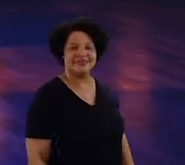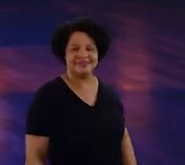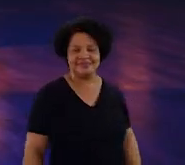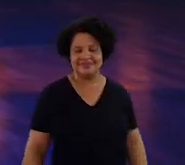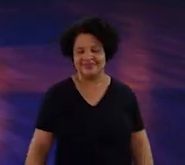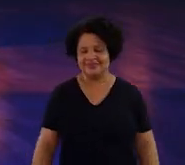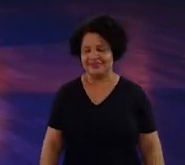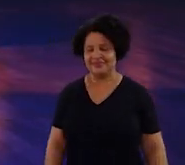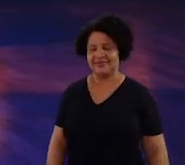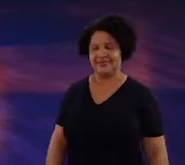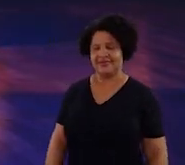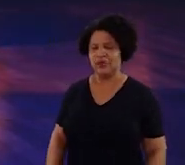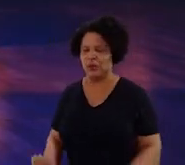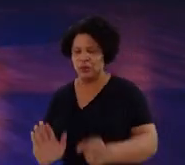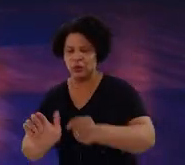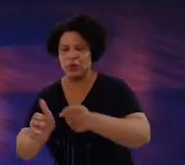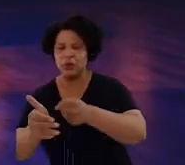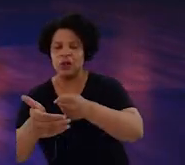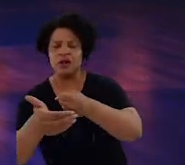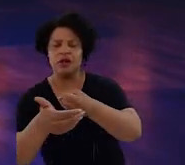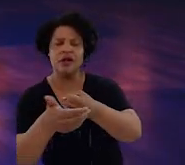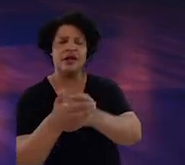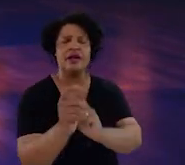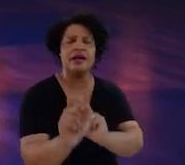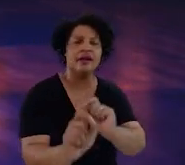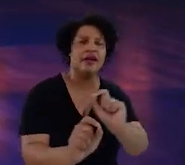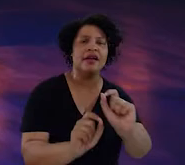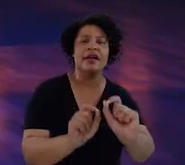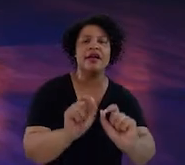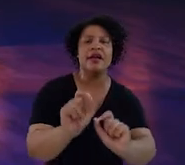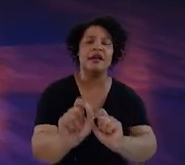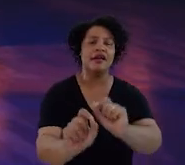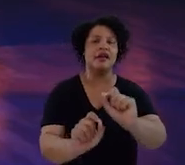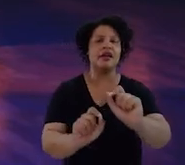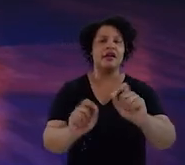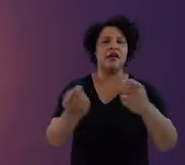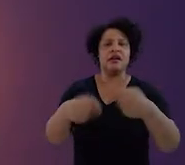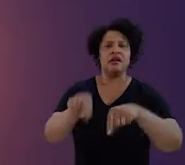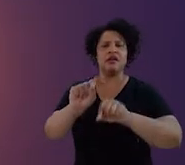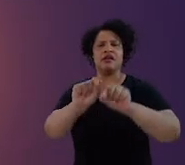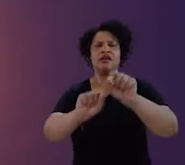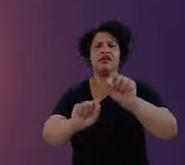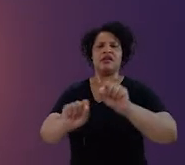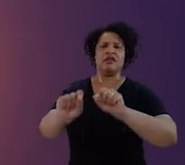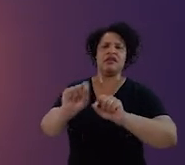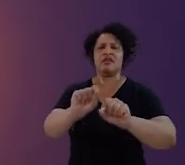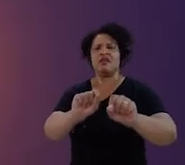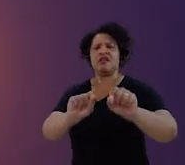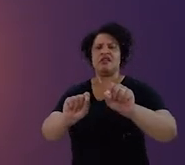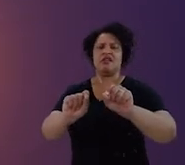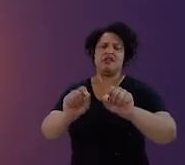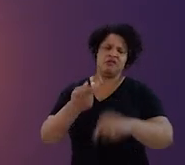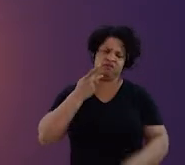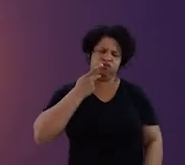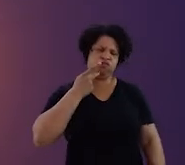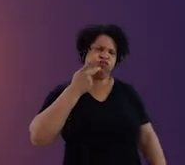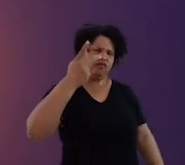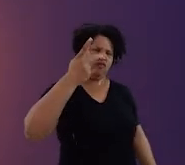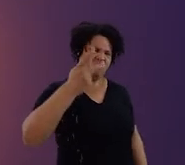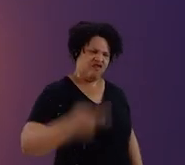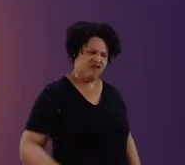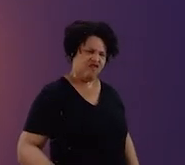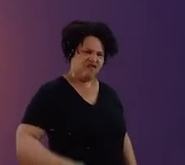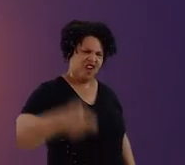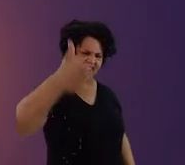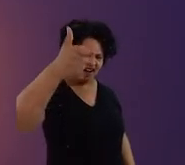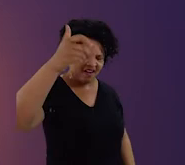é que eles esconderam as verdades, yo, foda-se, foda-se,